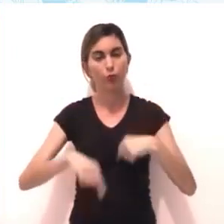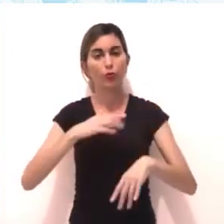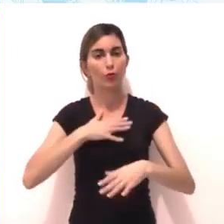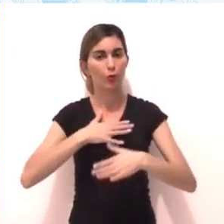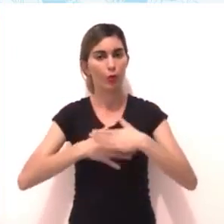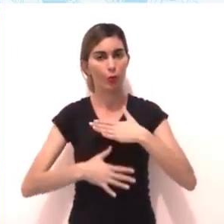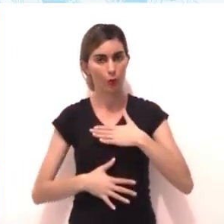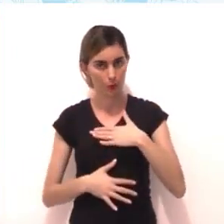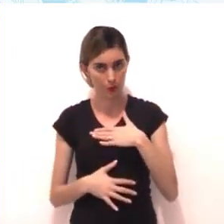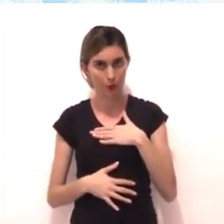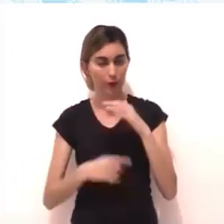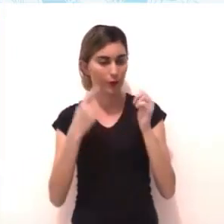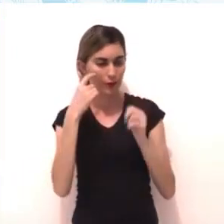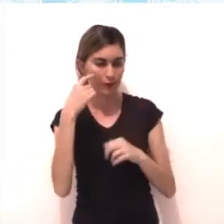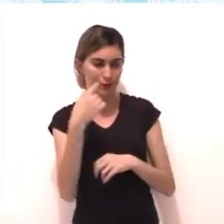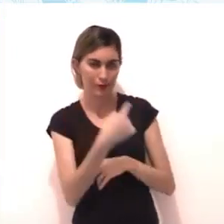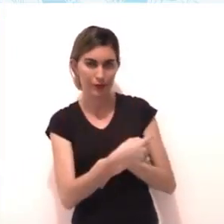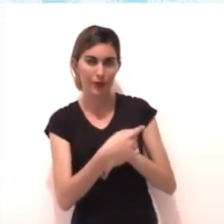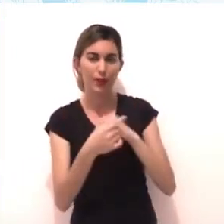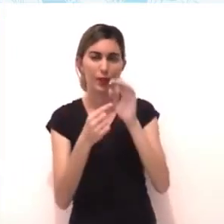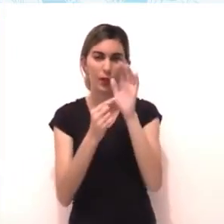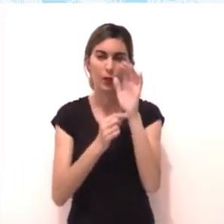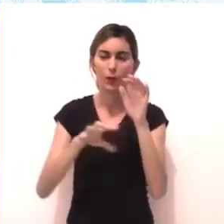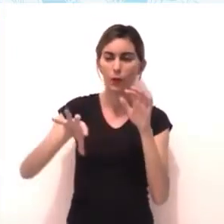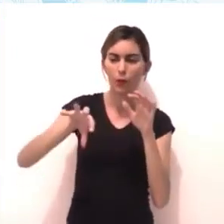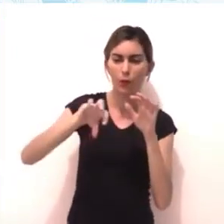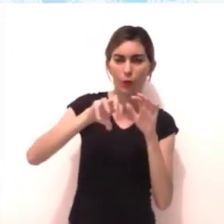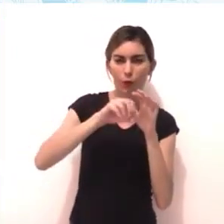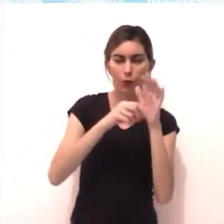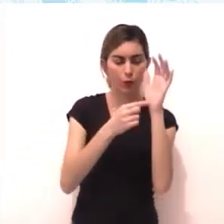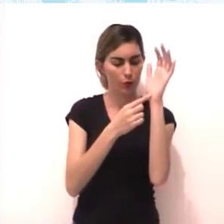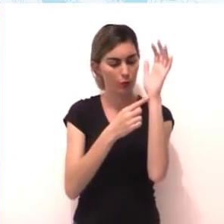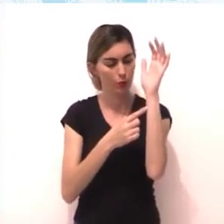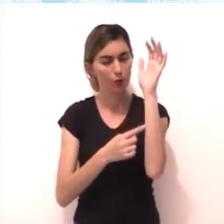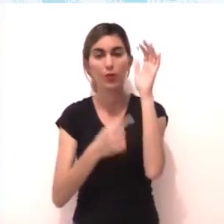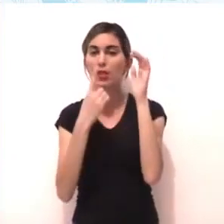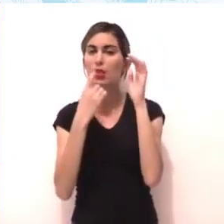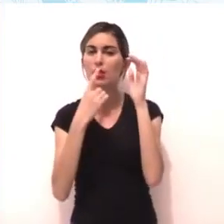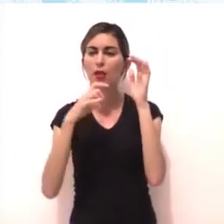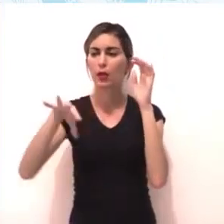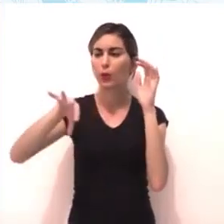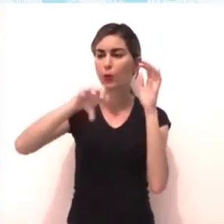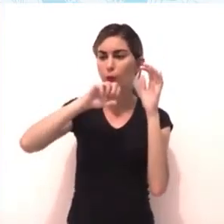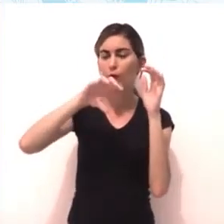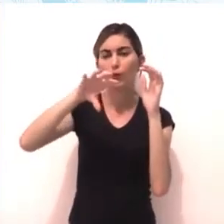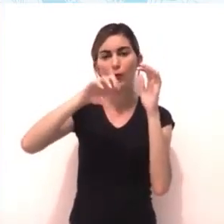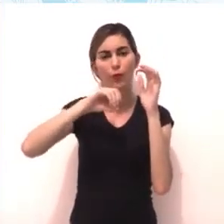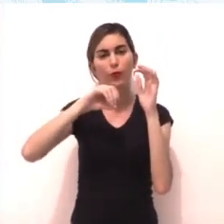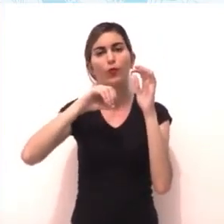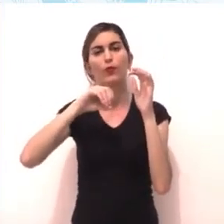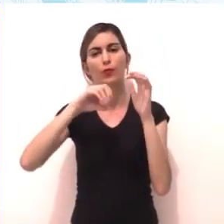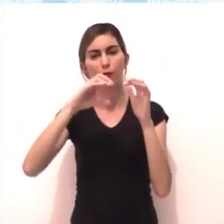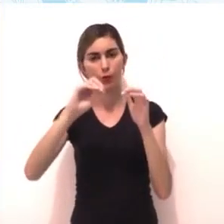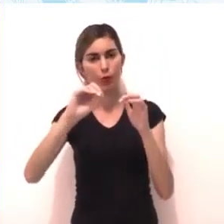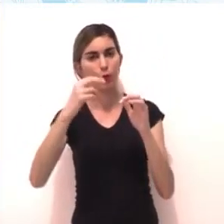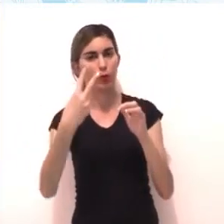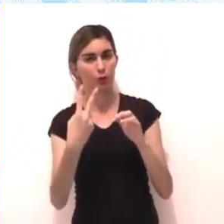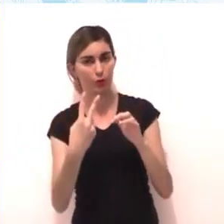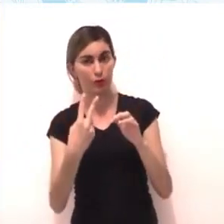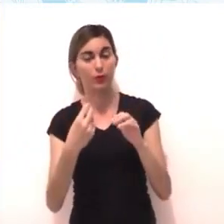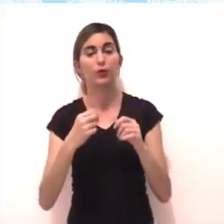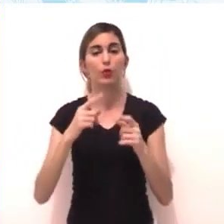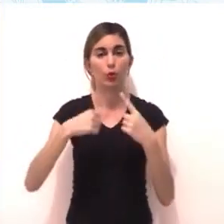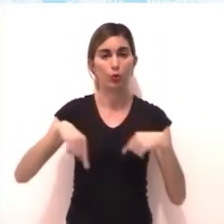que o alvéolo passa o oxigênio para o capilar sanguíneo, o gás carbônico que está